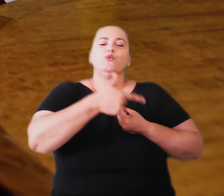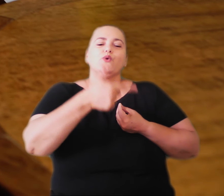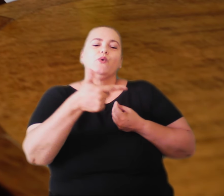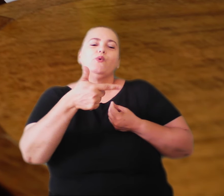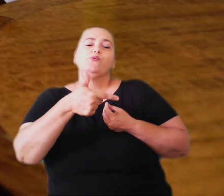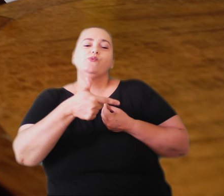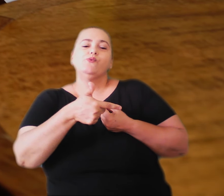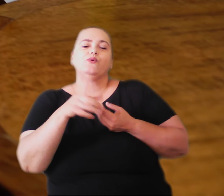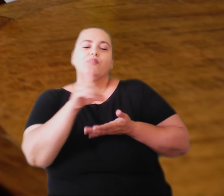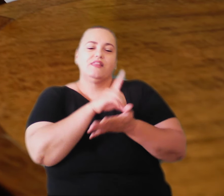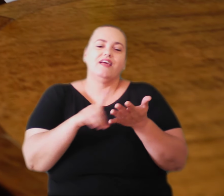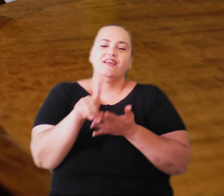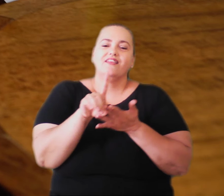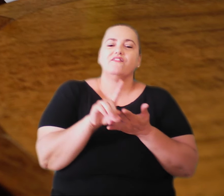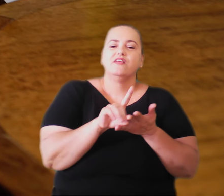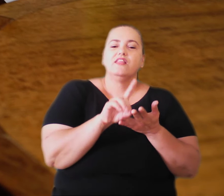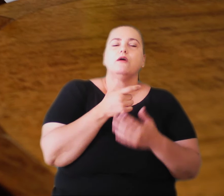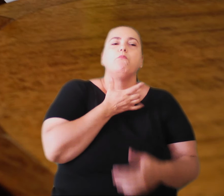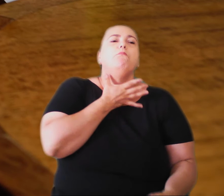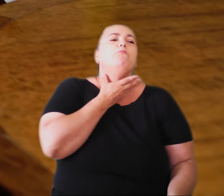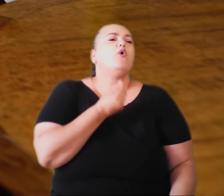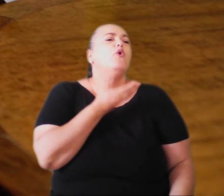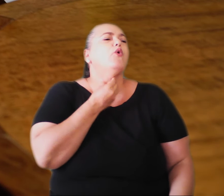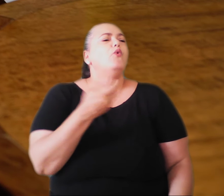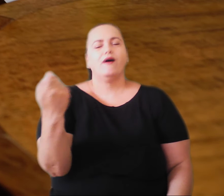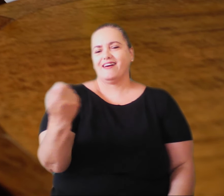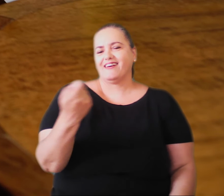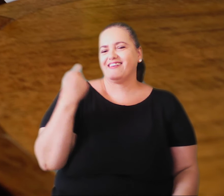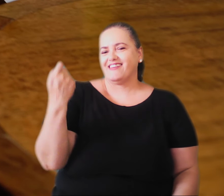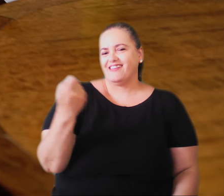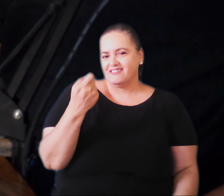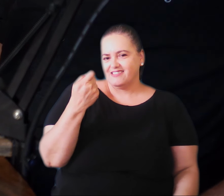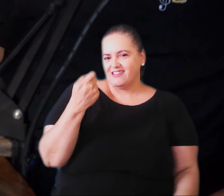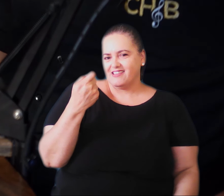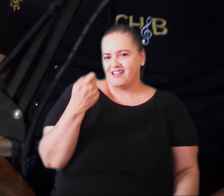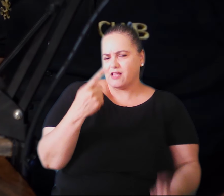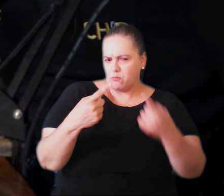né? As Gargantas. Do Rio Grande, tá ligado aquela música, né?